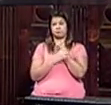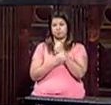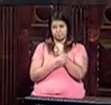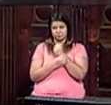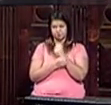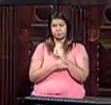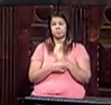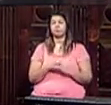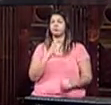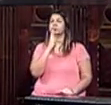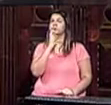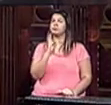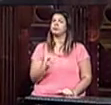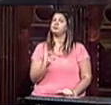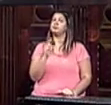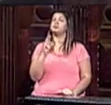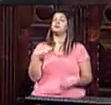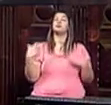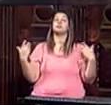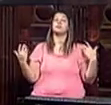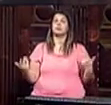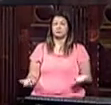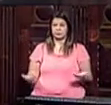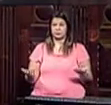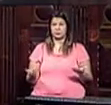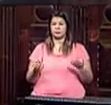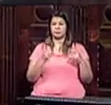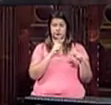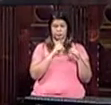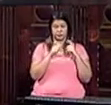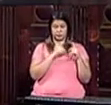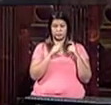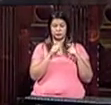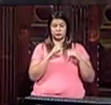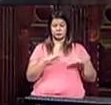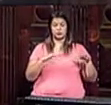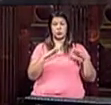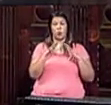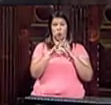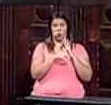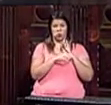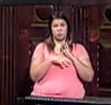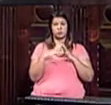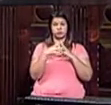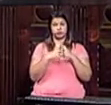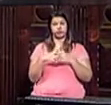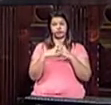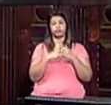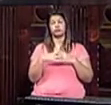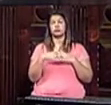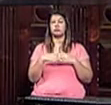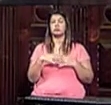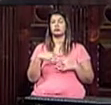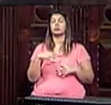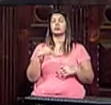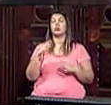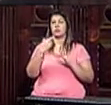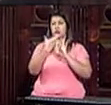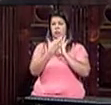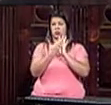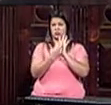o resultado desta audiência pública que tratou da questão do roubo de carga foi um